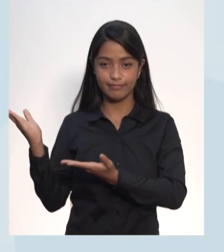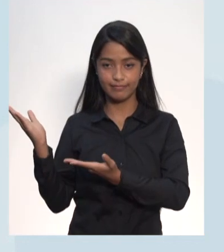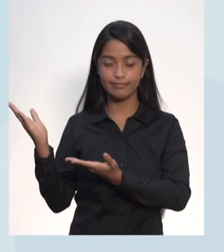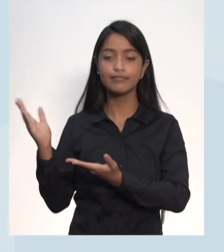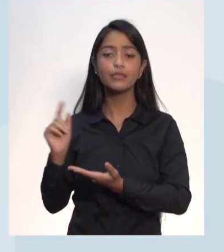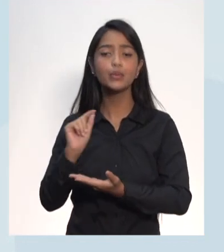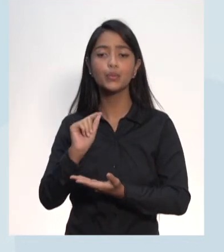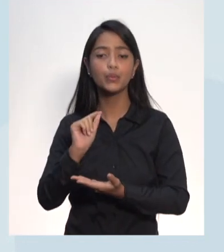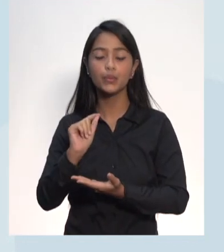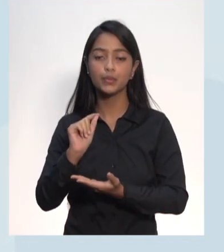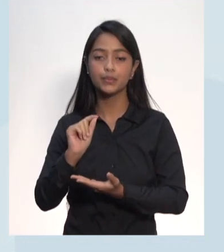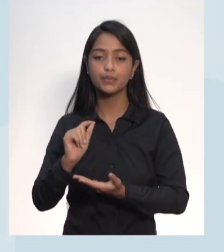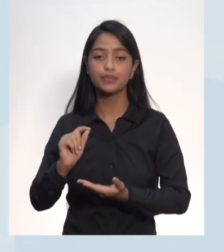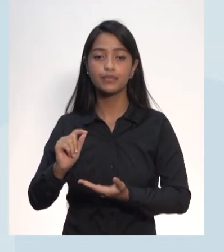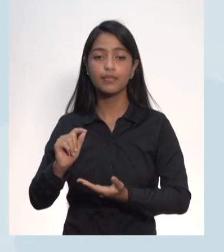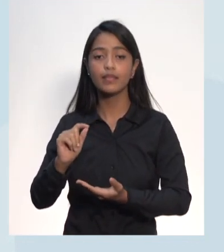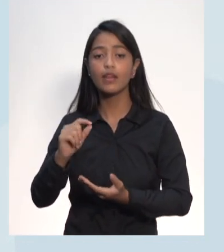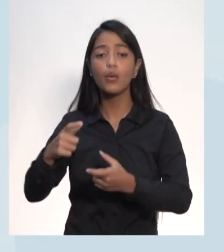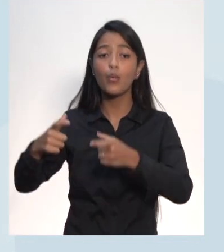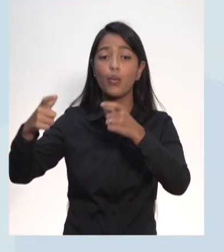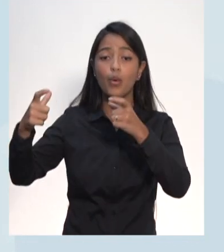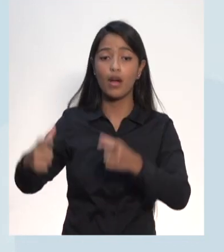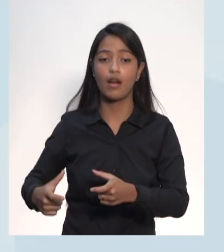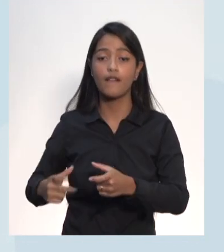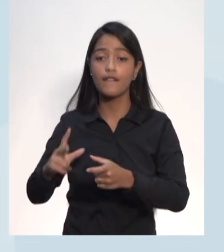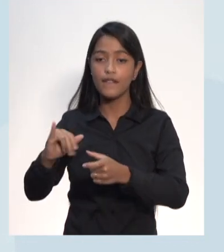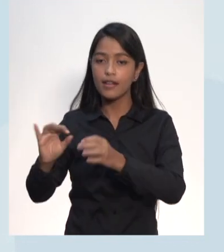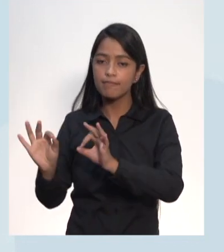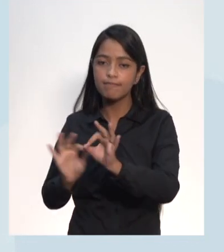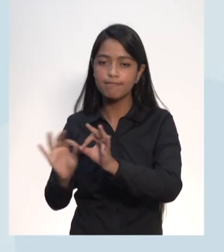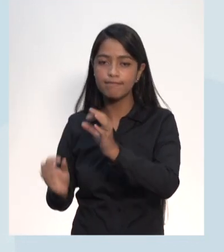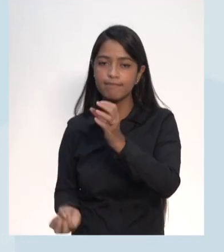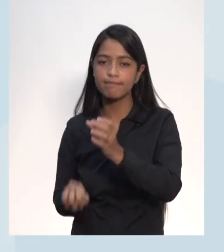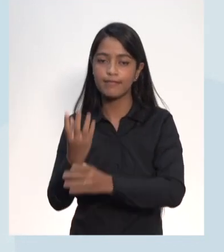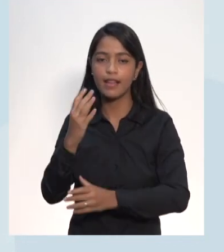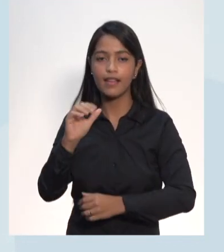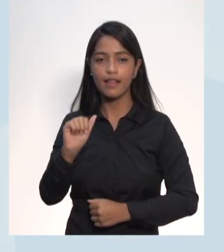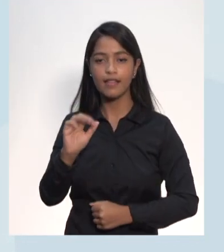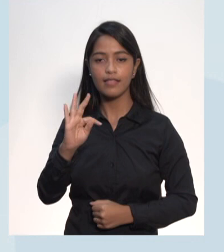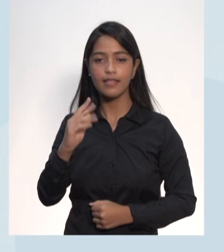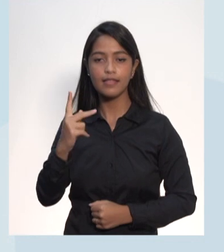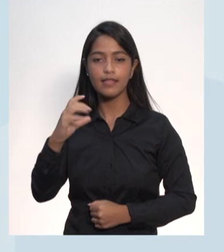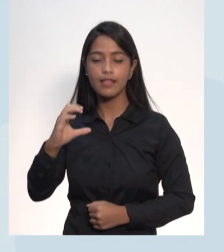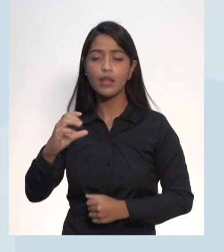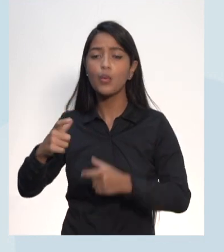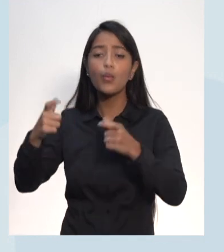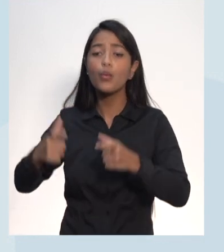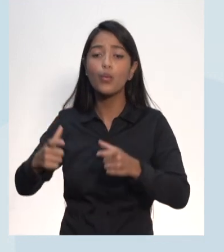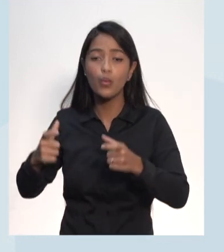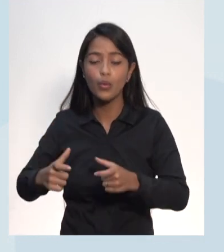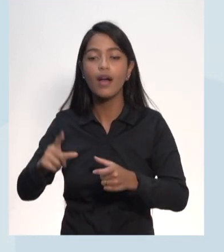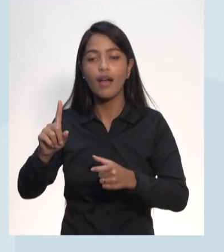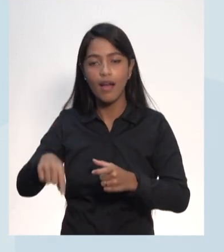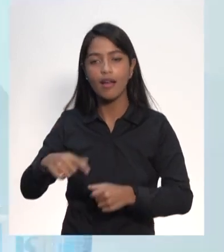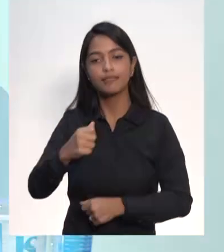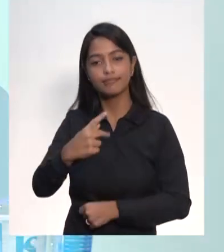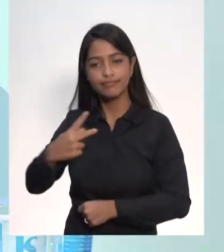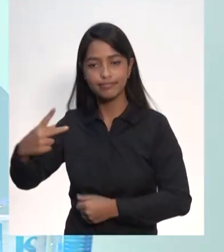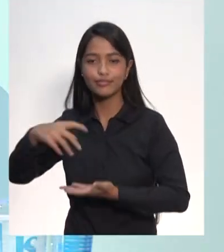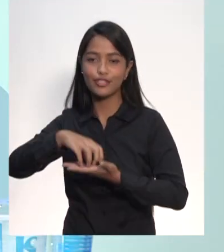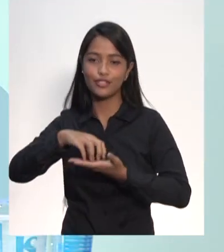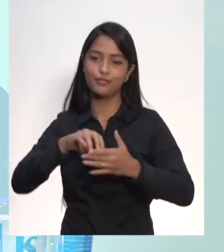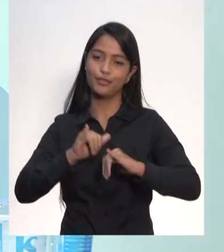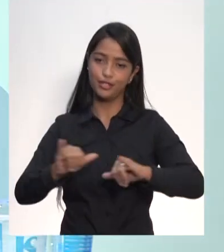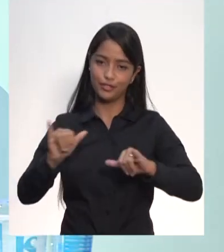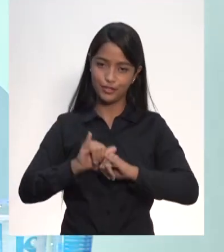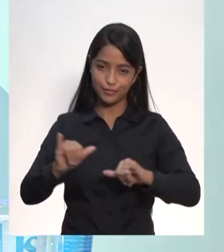o local que a EFAP desenvolverá a TPC é sempre aqui no canal do aplicativo do Centro de Mídias.